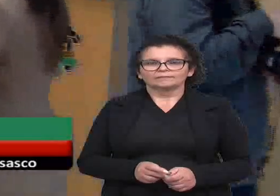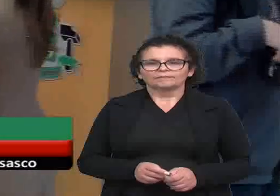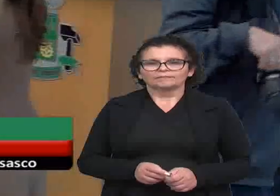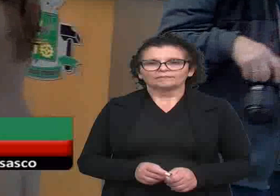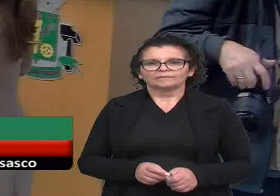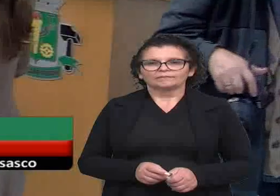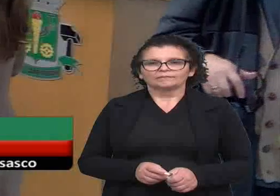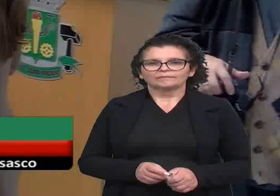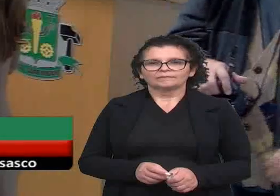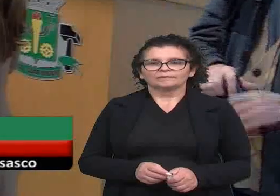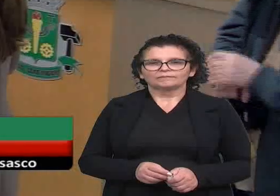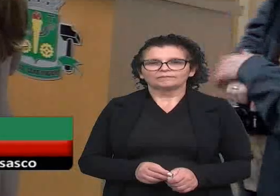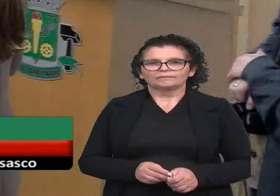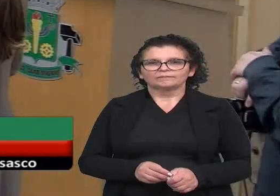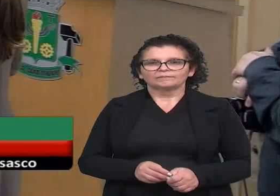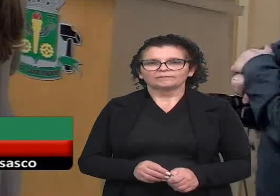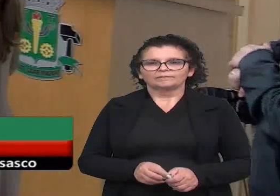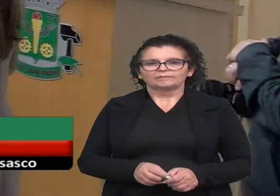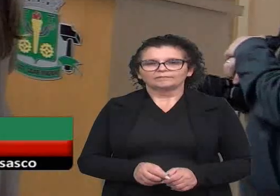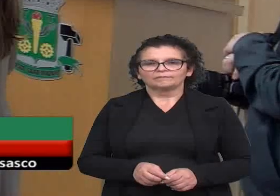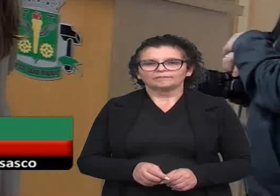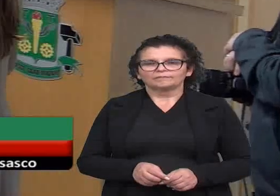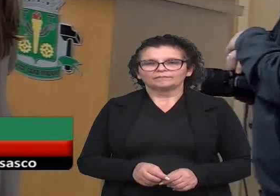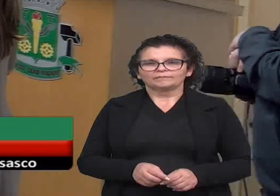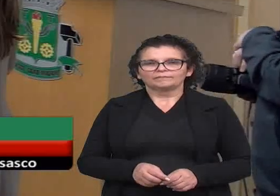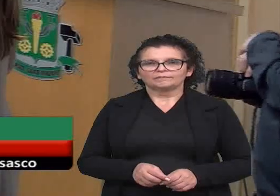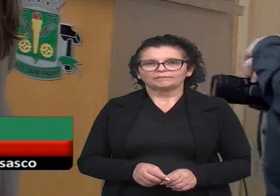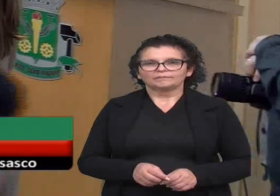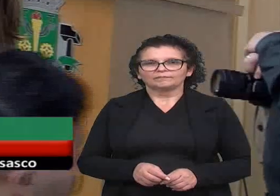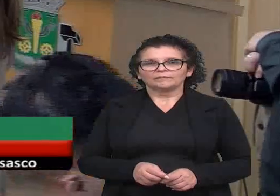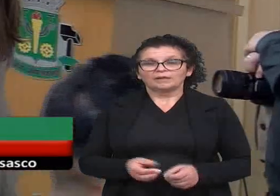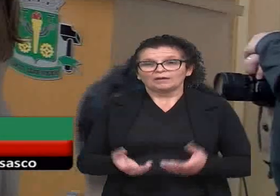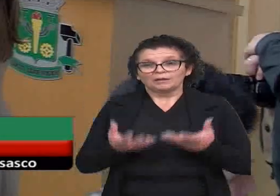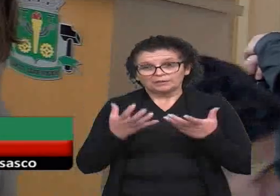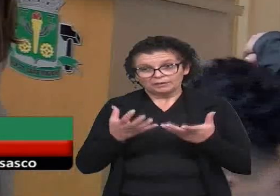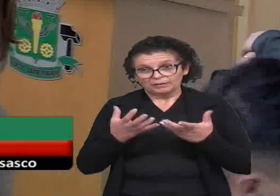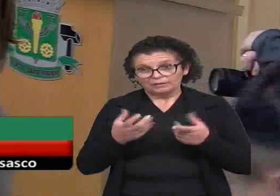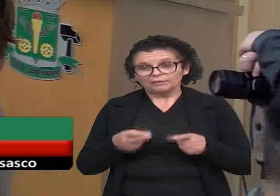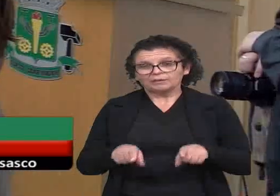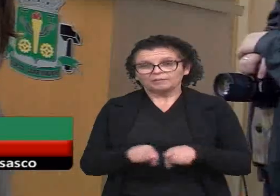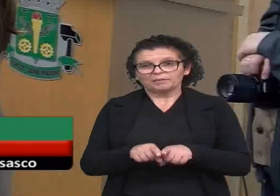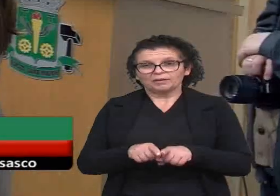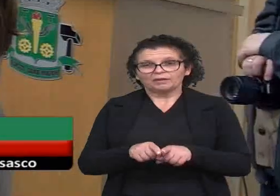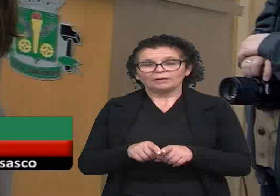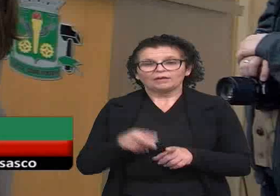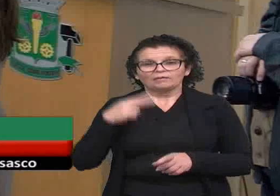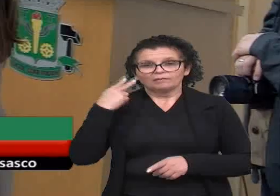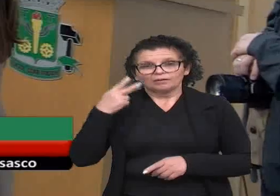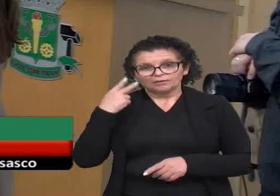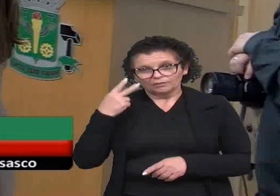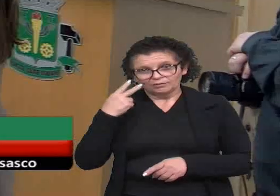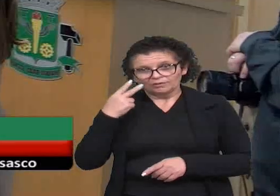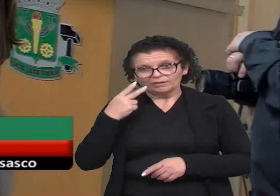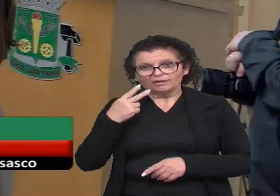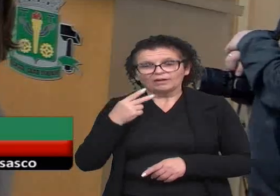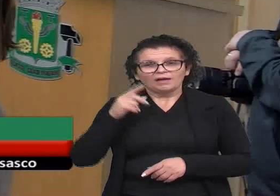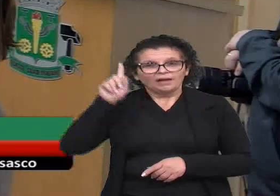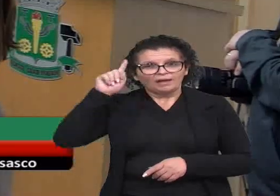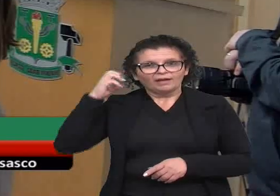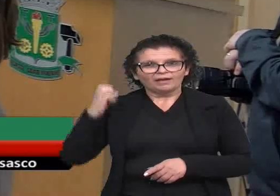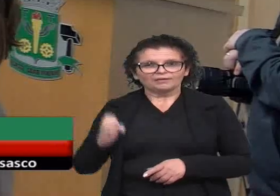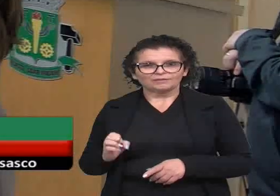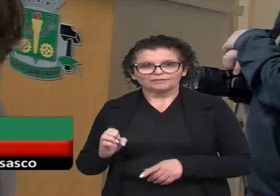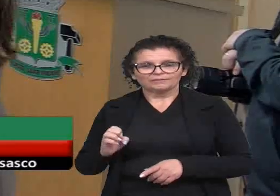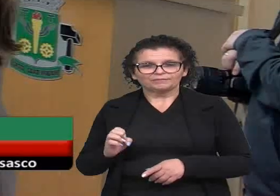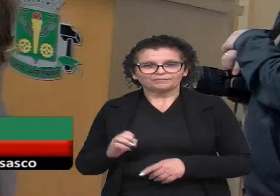Uma só, nobre presidente. Aí eu queria passar para a nova vereadora Elza, que tem o pessoal dela também aqui. Então, qual